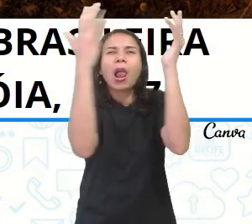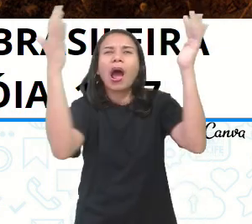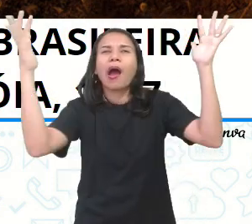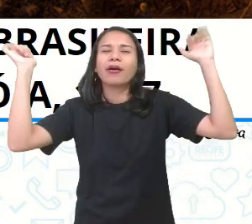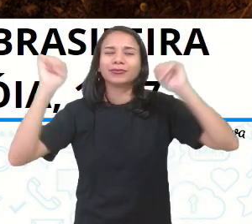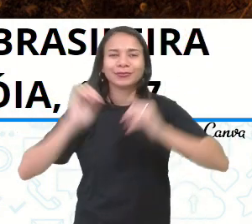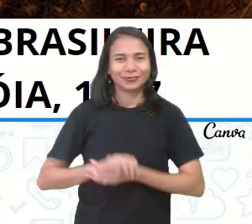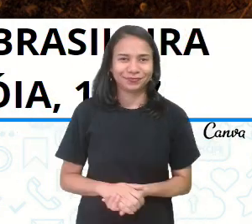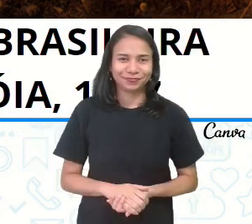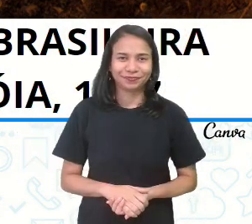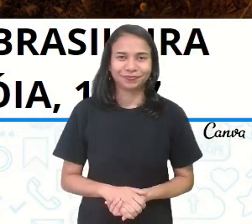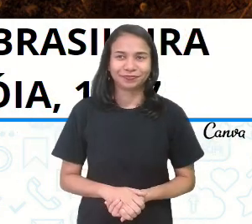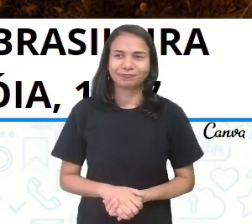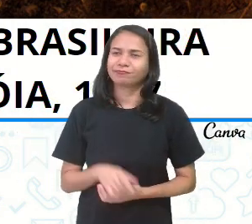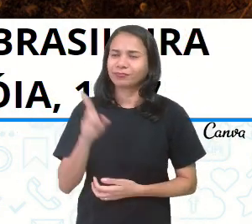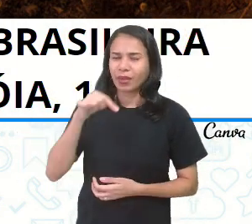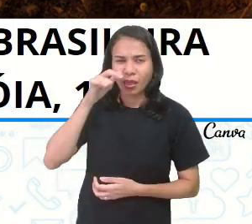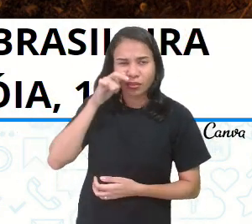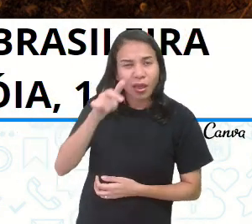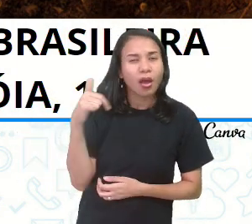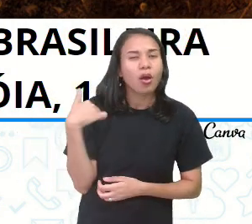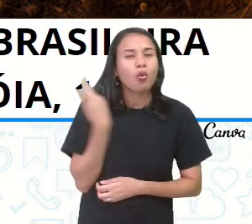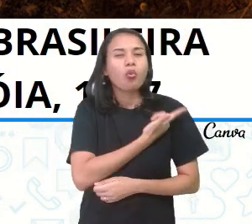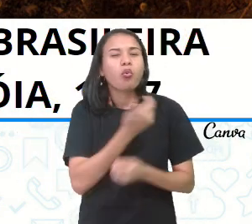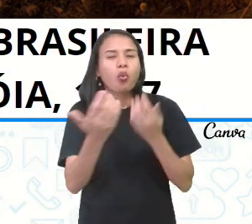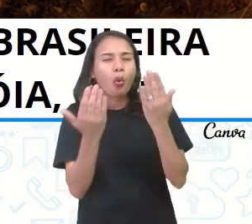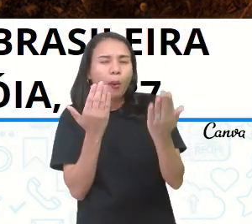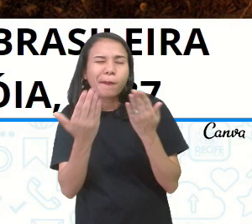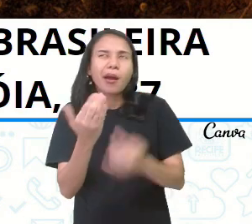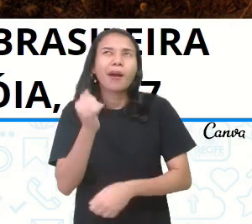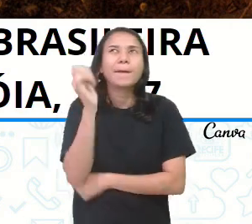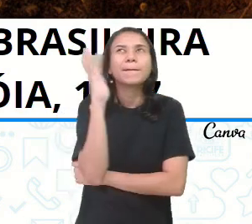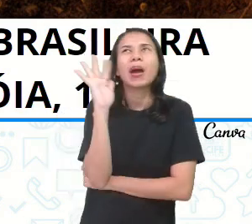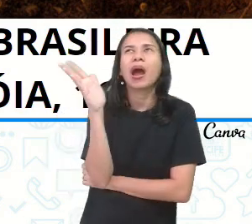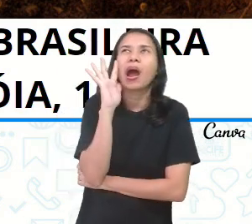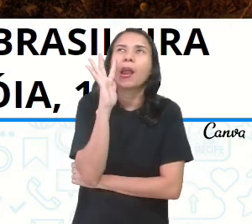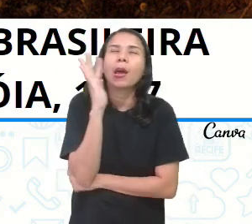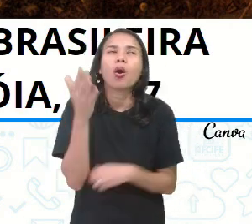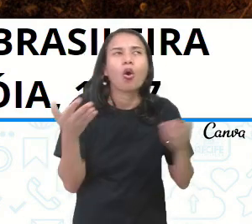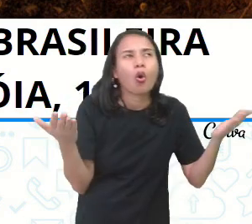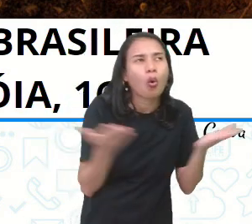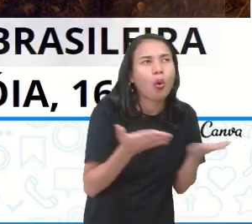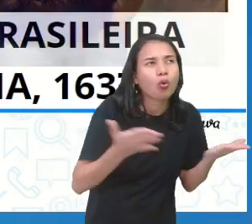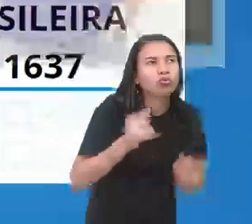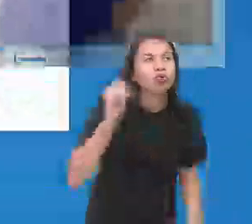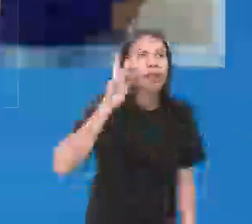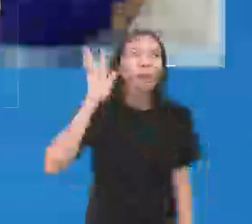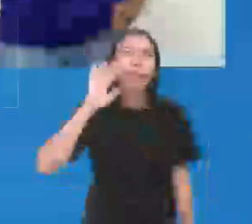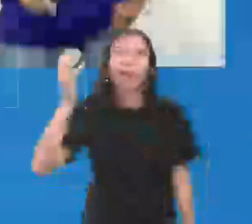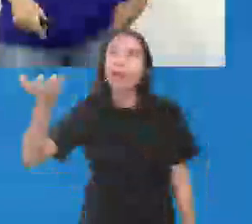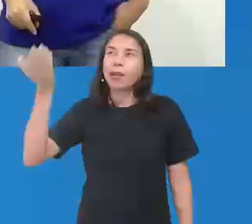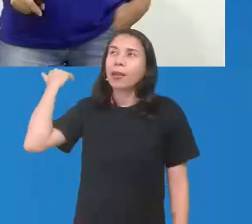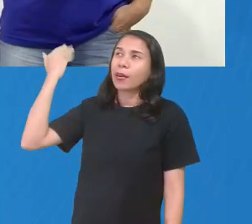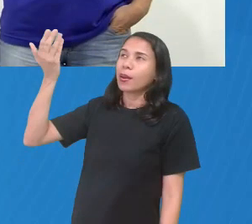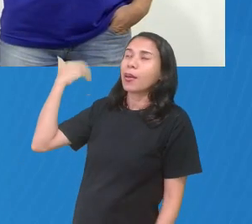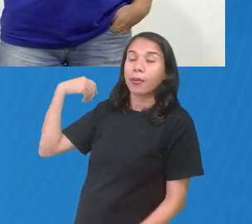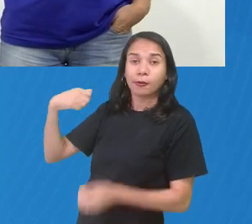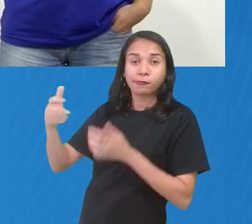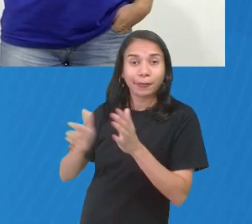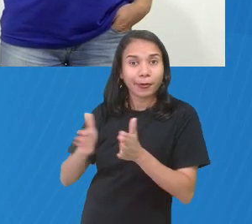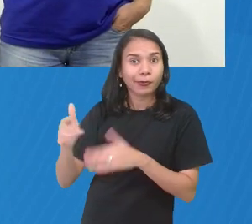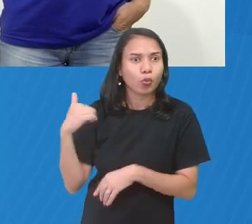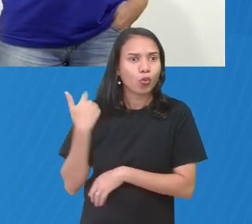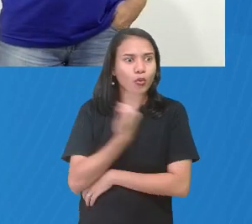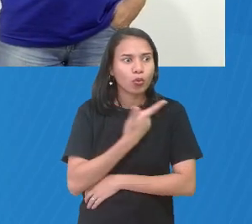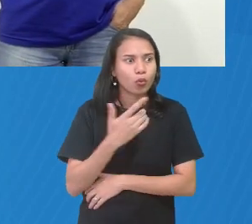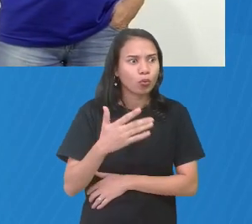vê. É interessante a gente comparar, né? A gente ficar imaginando como é hoje e como era naquele período, né? A gente até